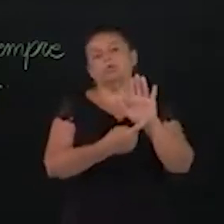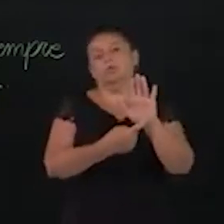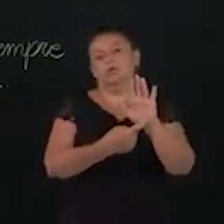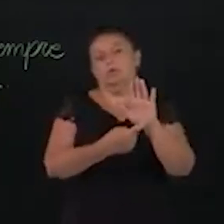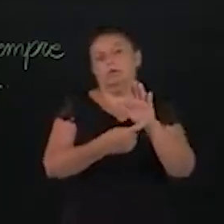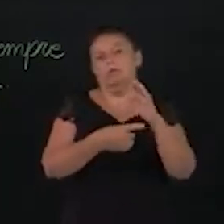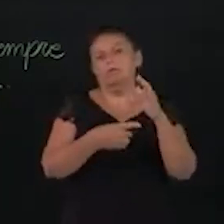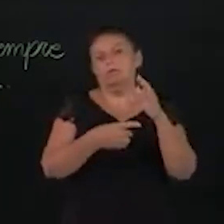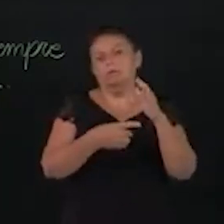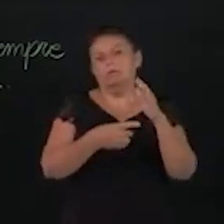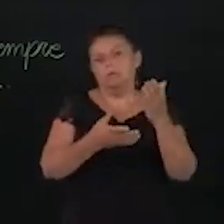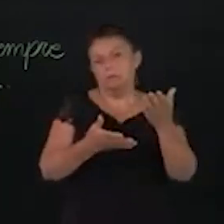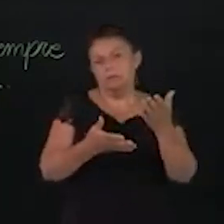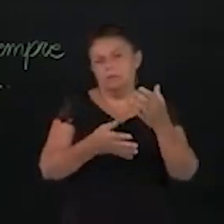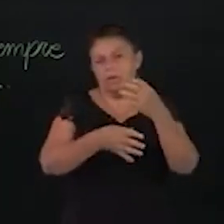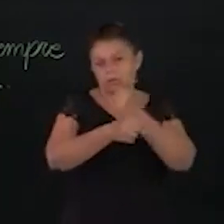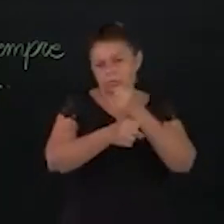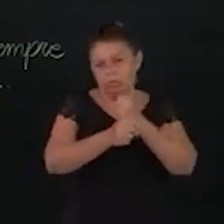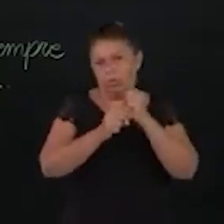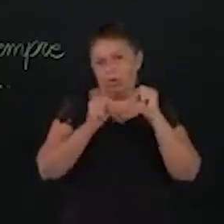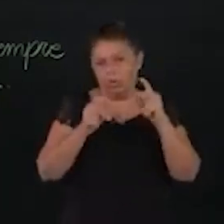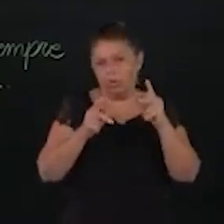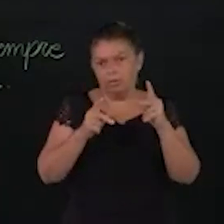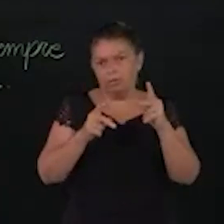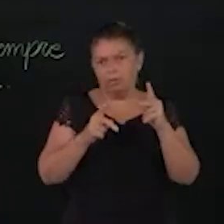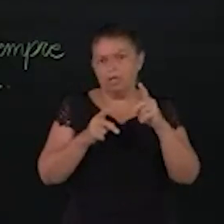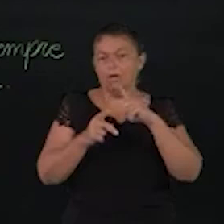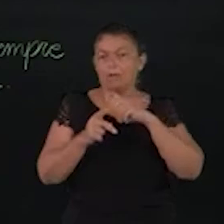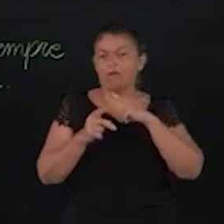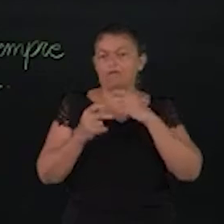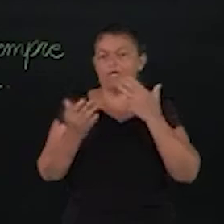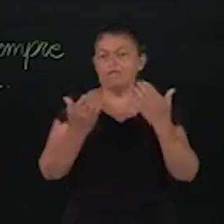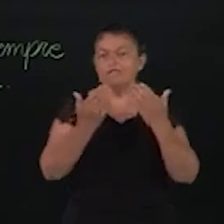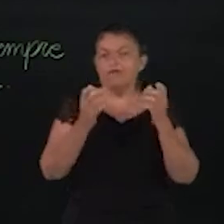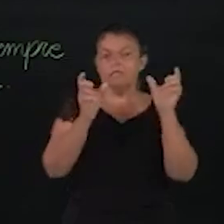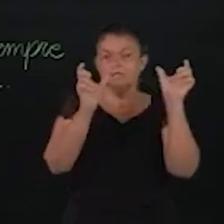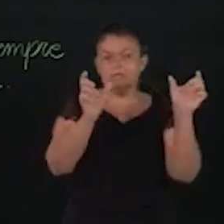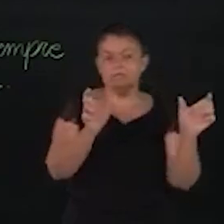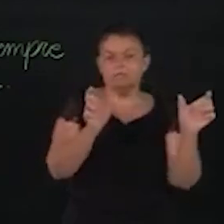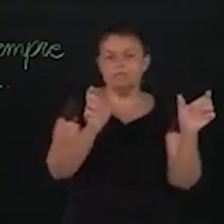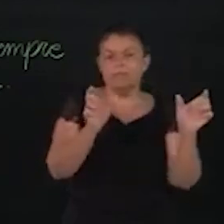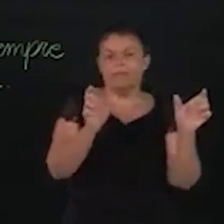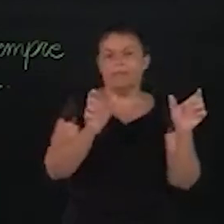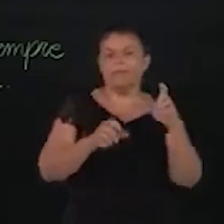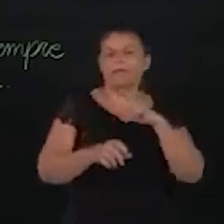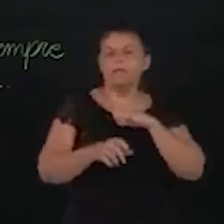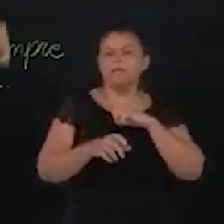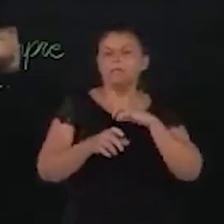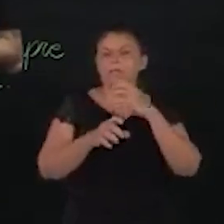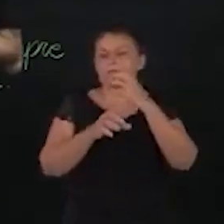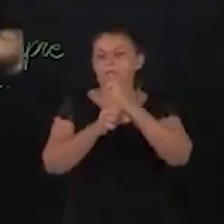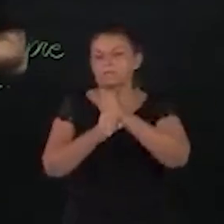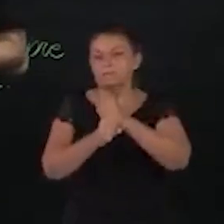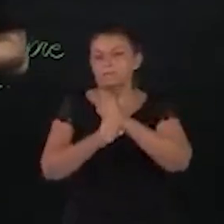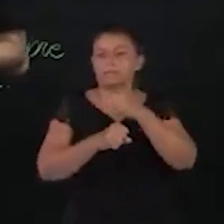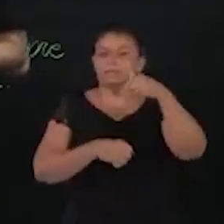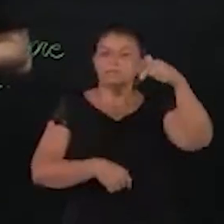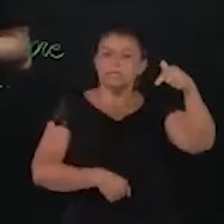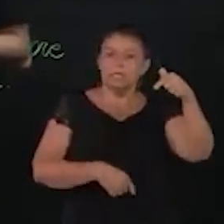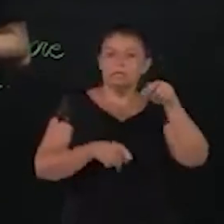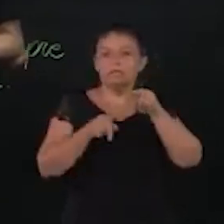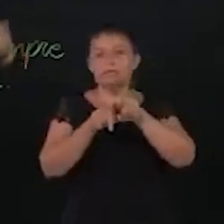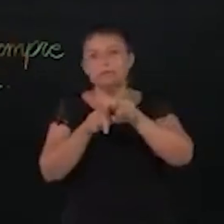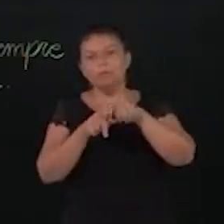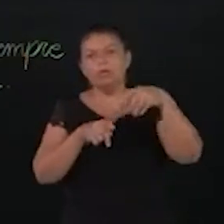a operação realizada entre eles, tá bom? Então aqui nós temos a adição entre 7 e